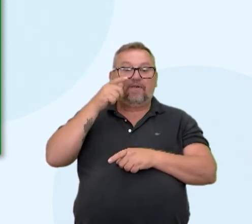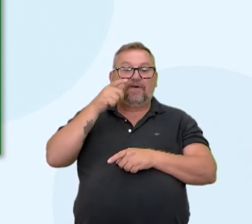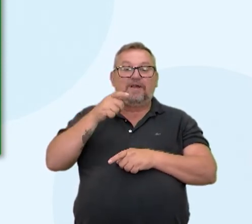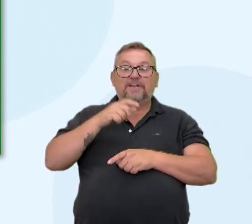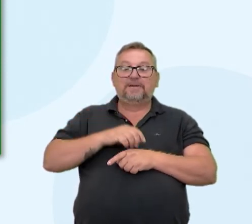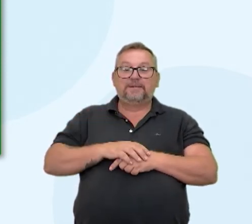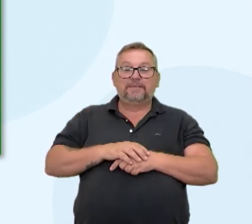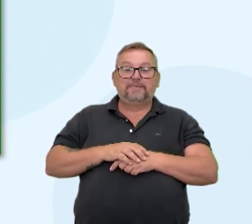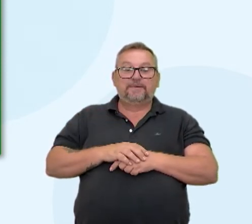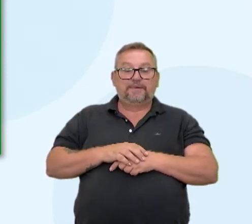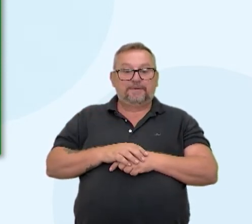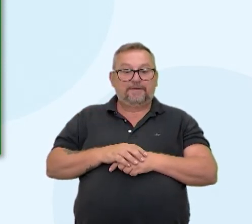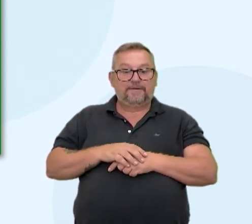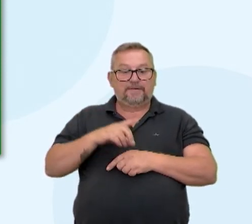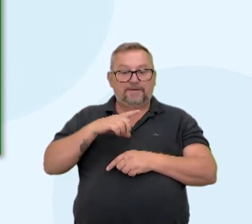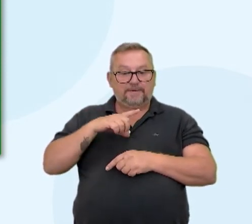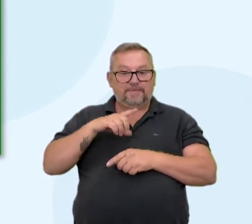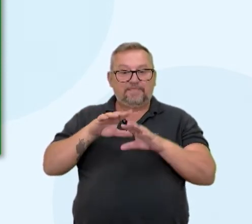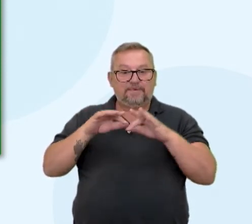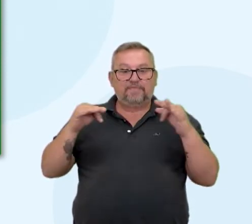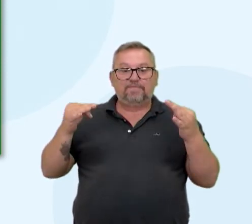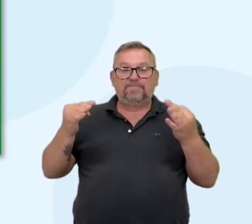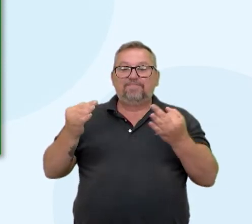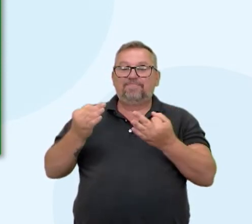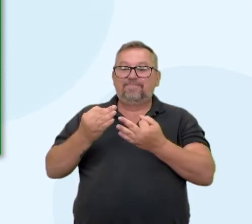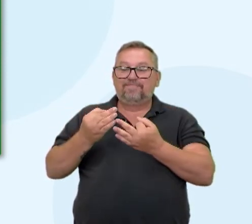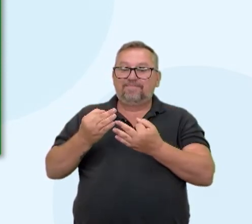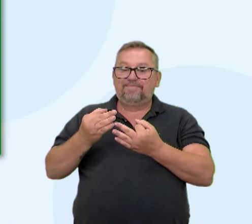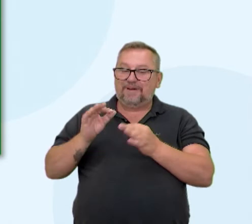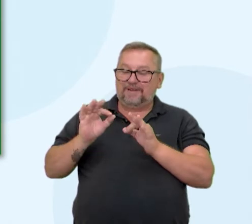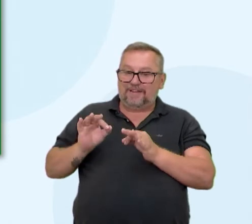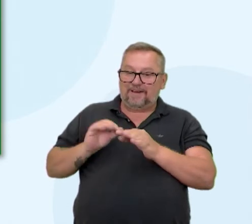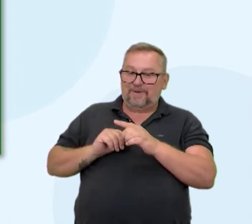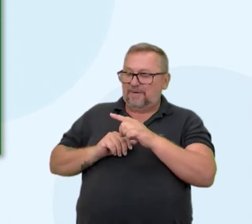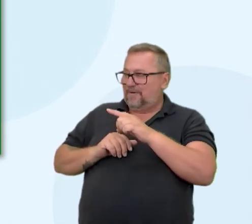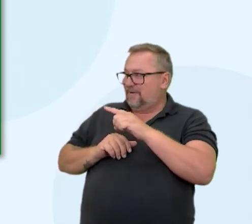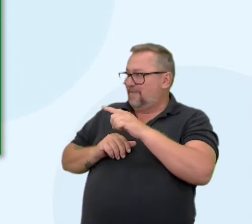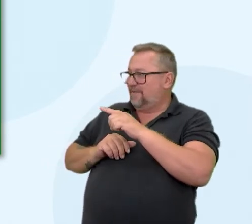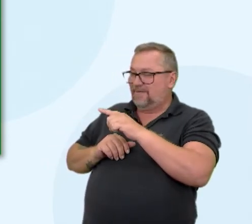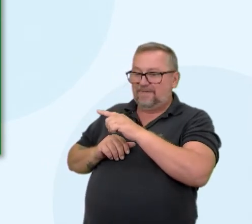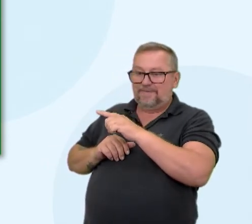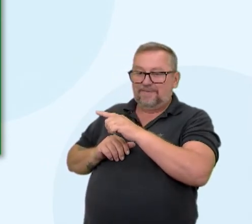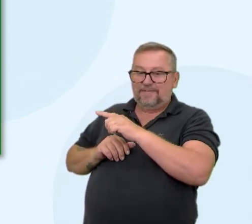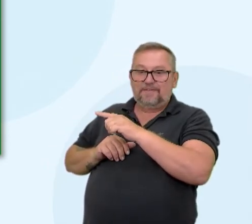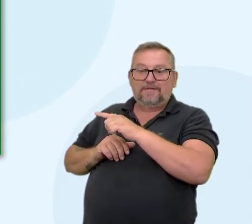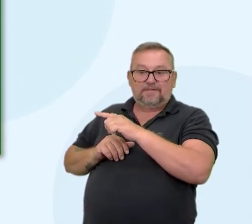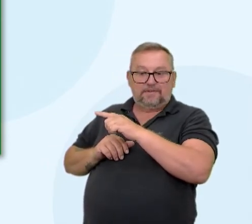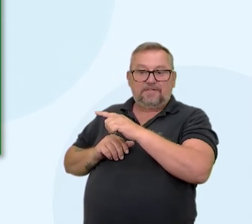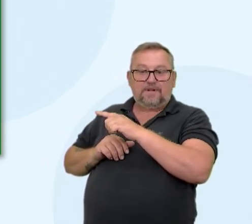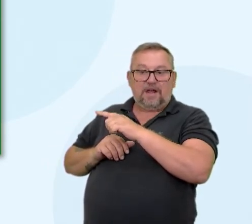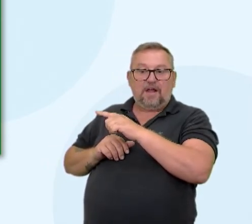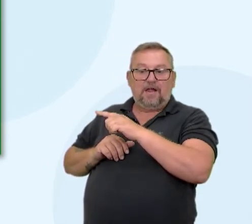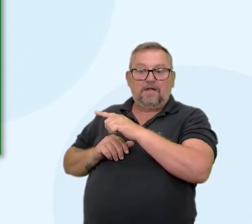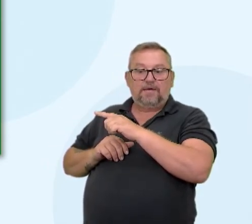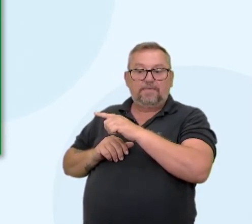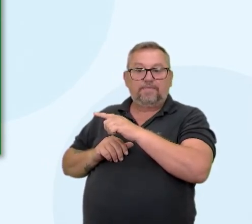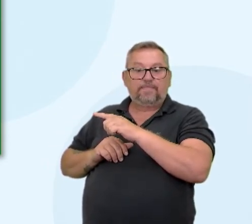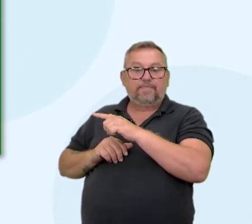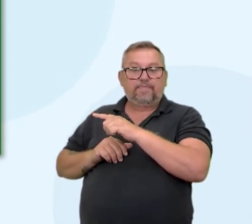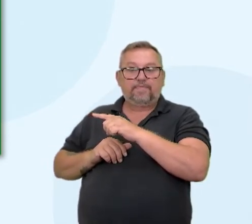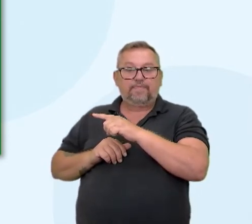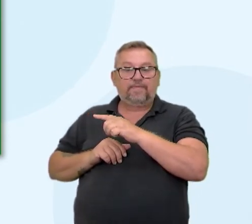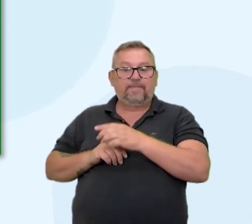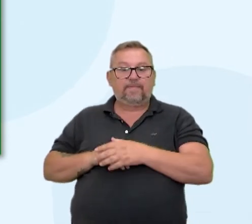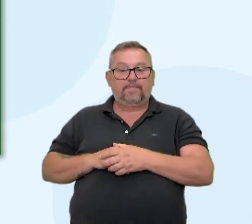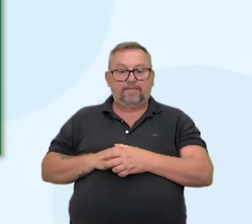Né? Sai da minha família, idade de trabalhar, estou no mercado, na força de trabalho, tenho ocupação e estou onde? Estou